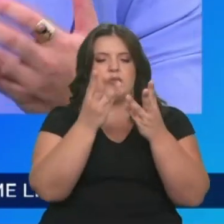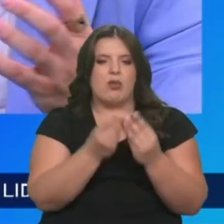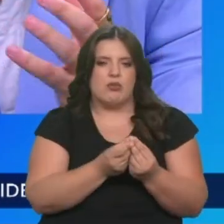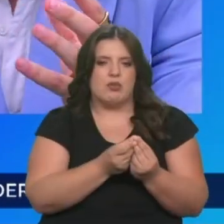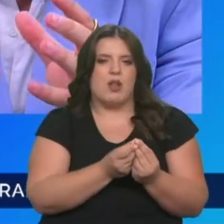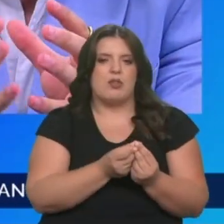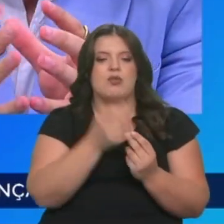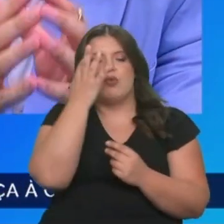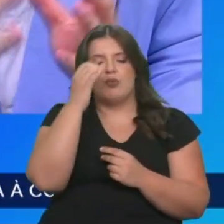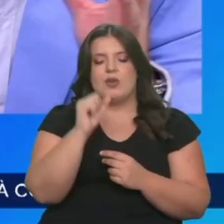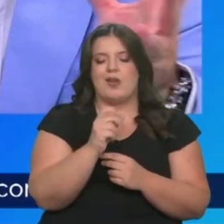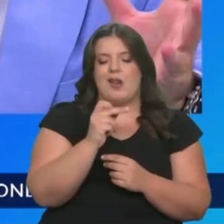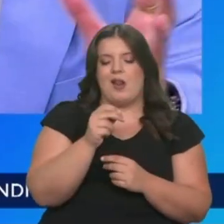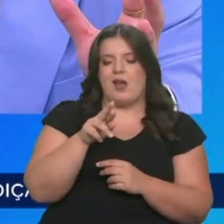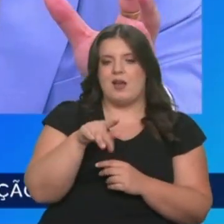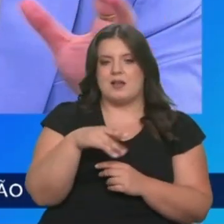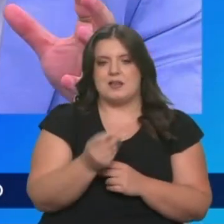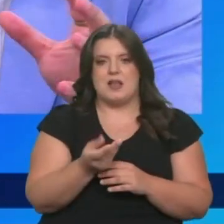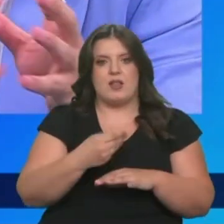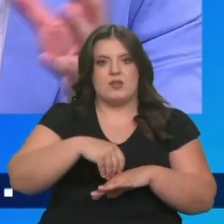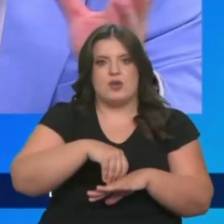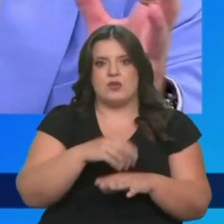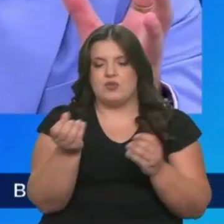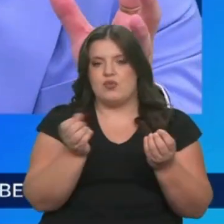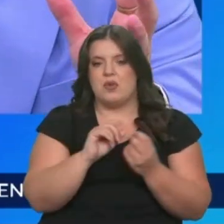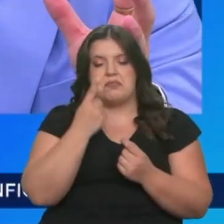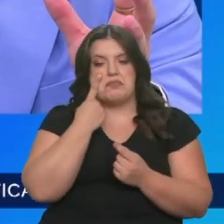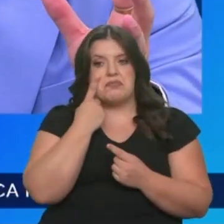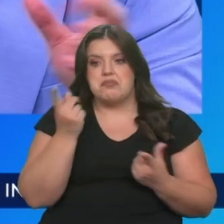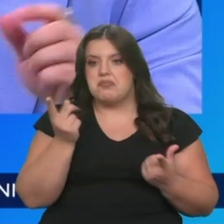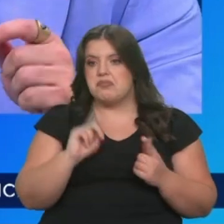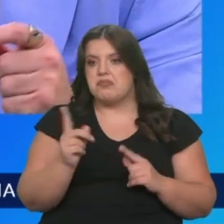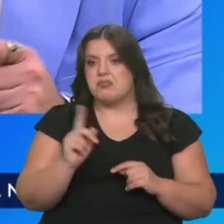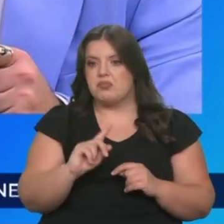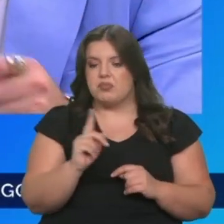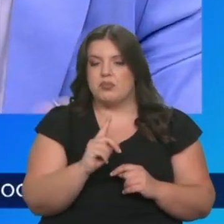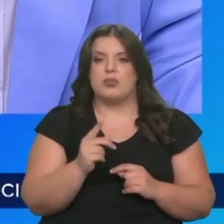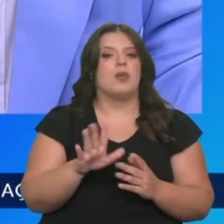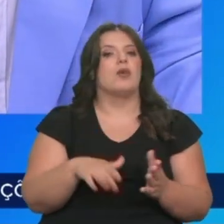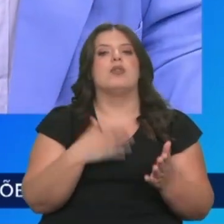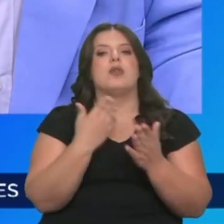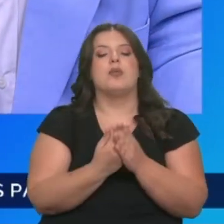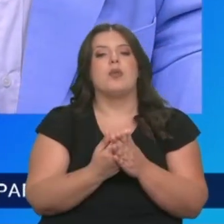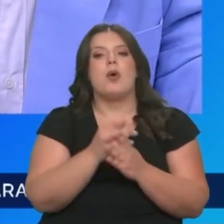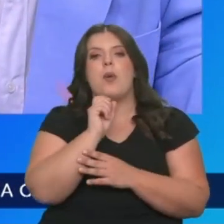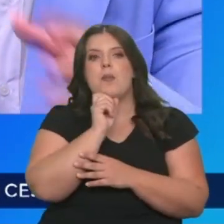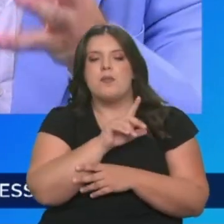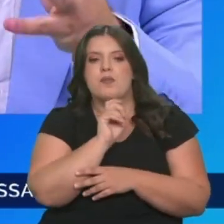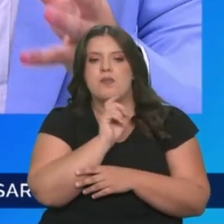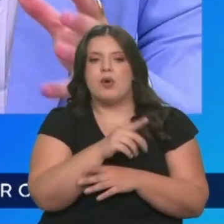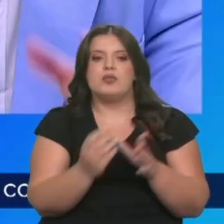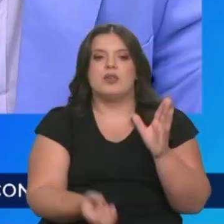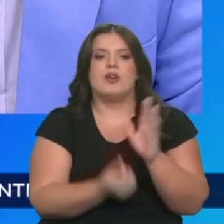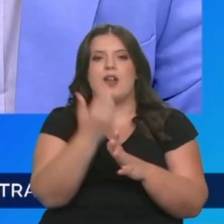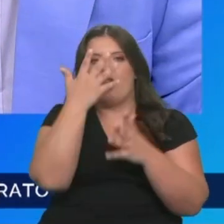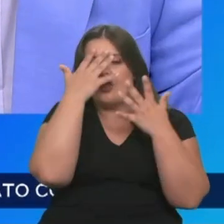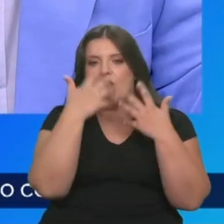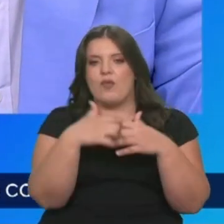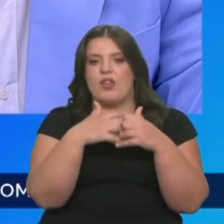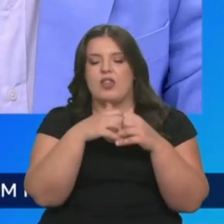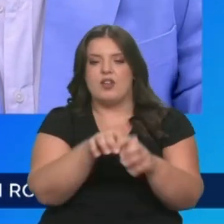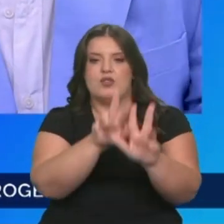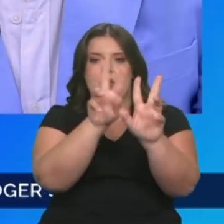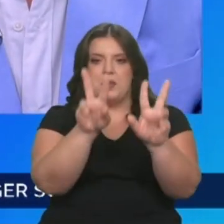que há no universo. Ou seja, não há fontes adicionais que são desconhecidas para os astrónomos que contribuam ou que possam criar dúvidas sobre